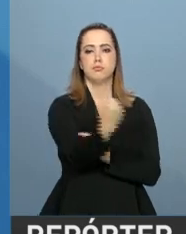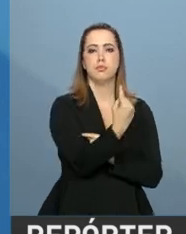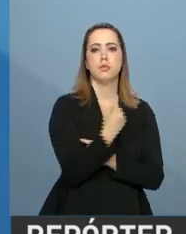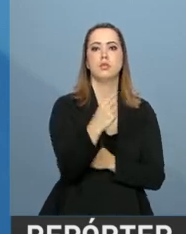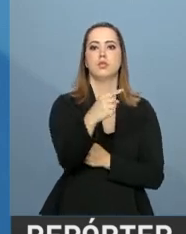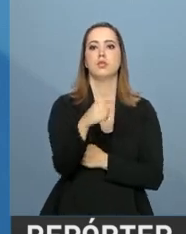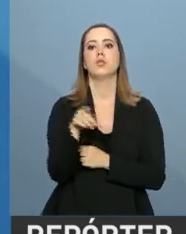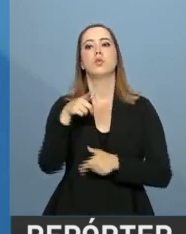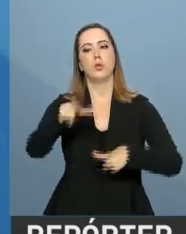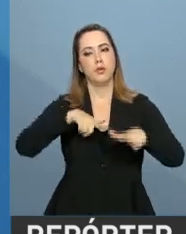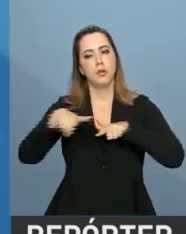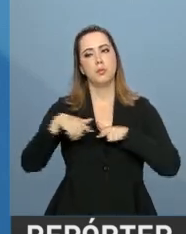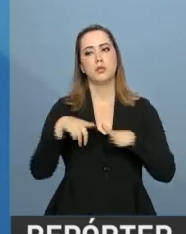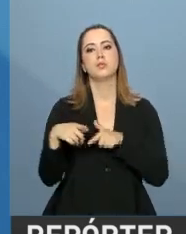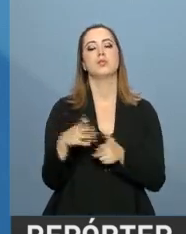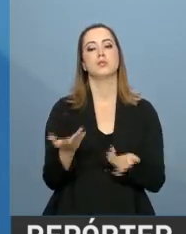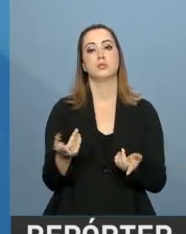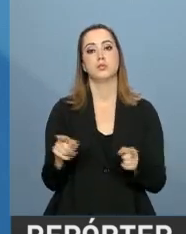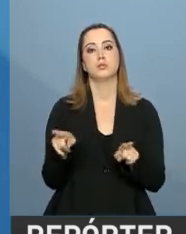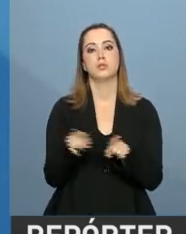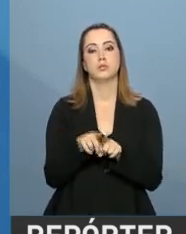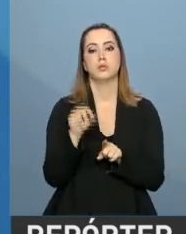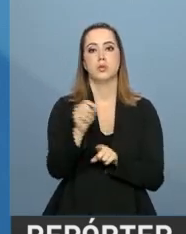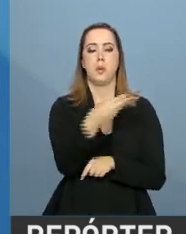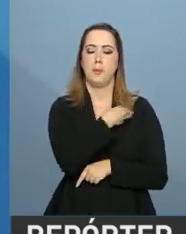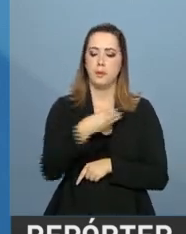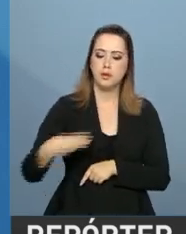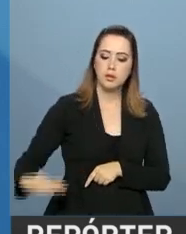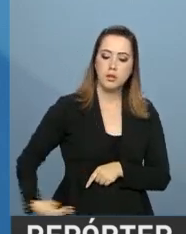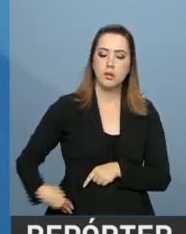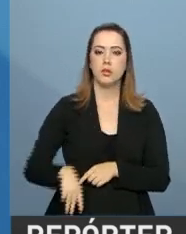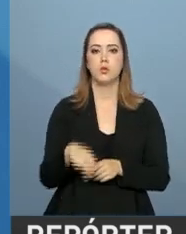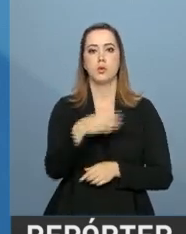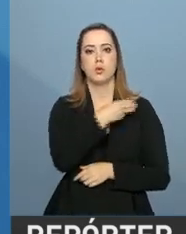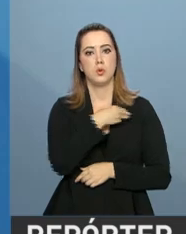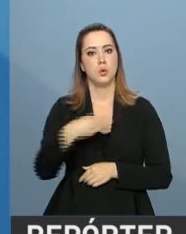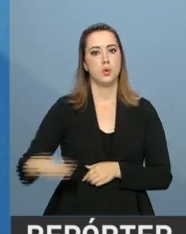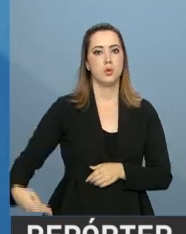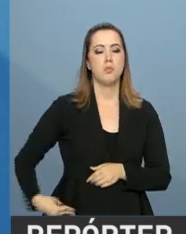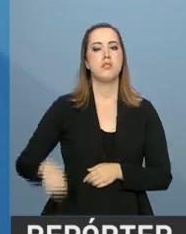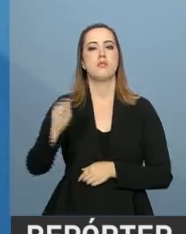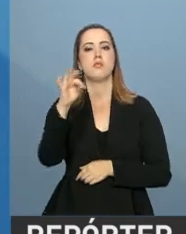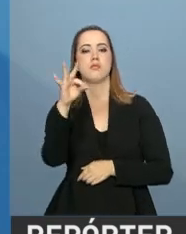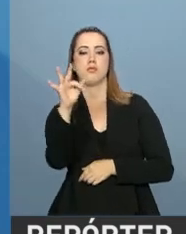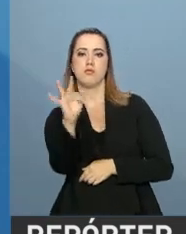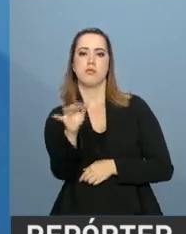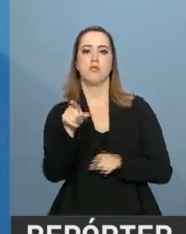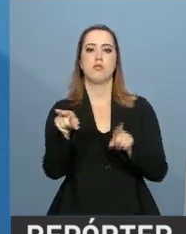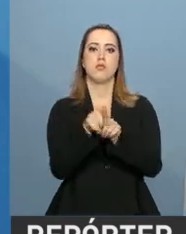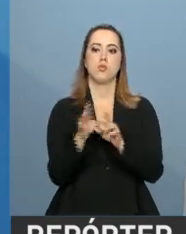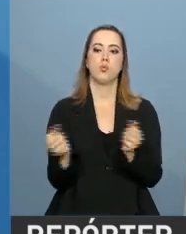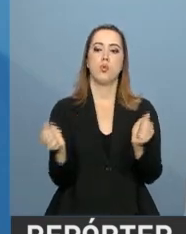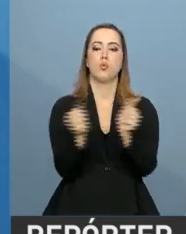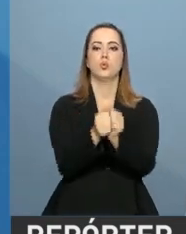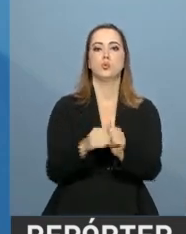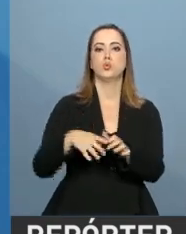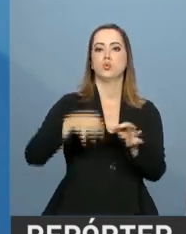no exercício de sua função. Ministros de Estado, ministros da Suprema Corte, integrantes do Poder